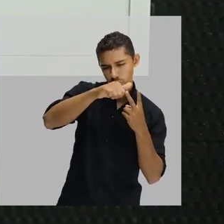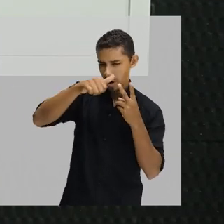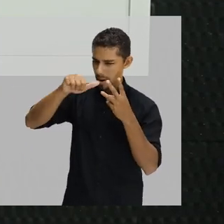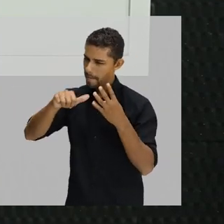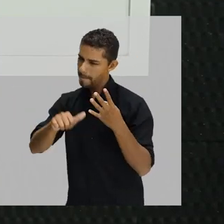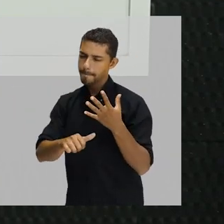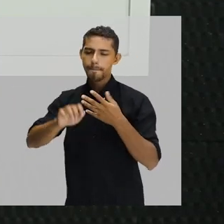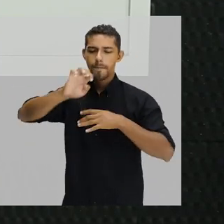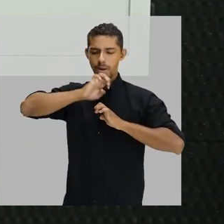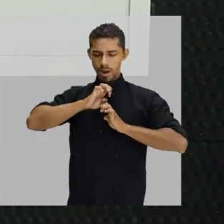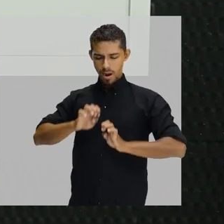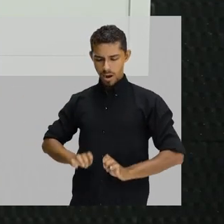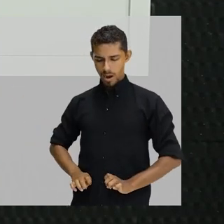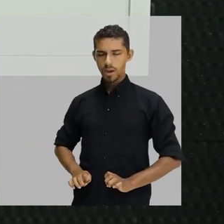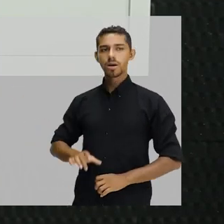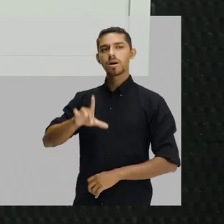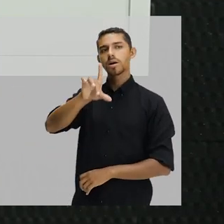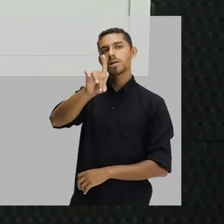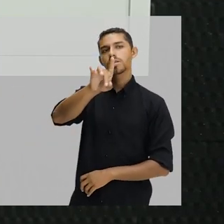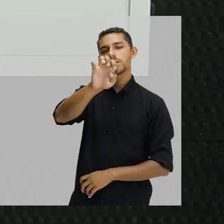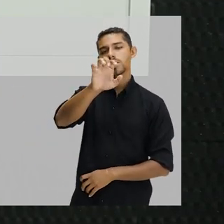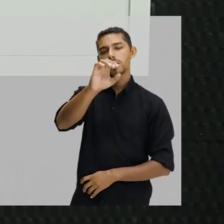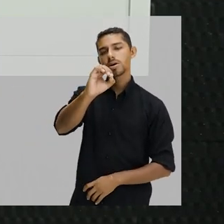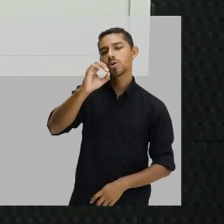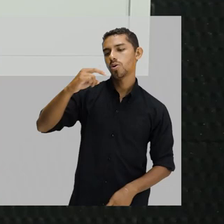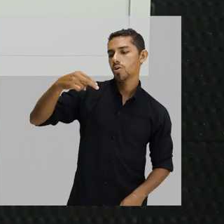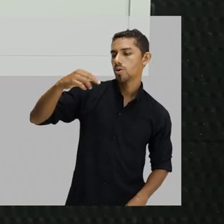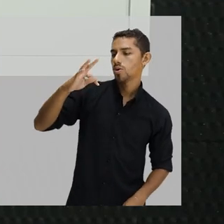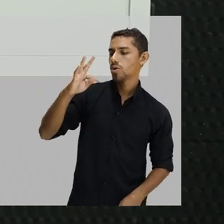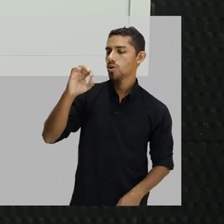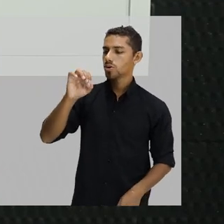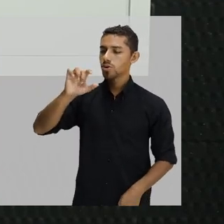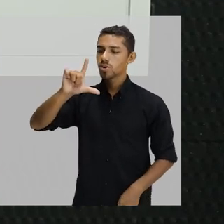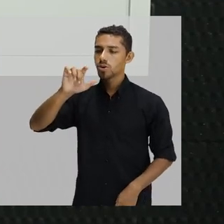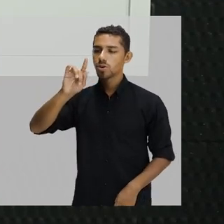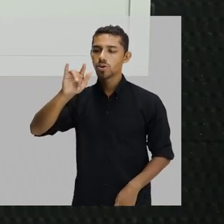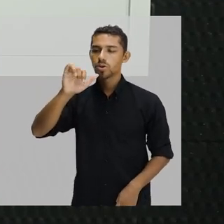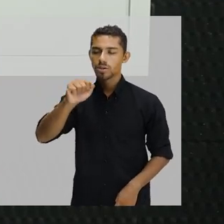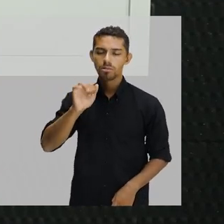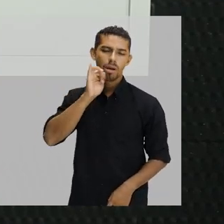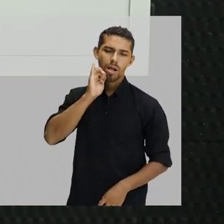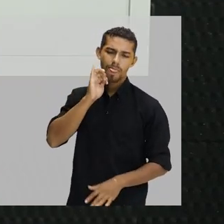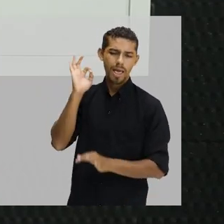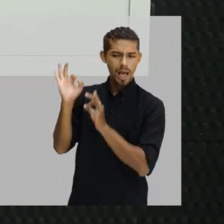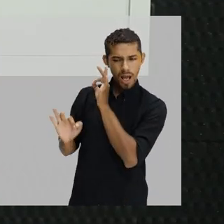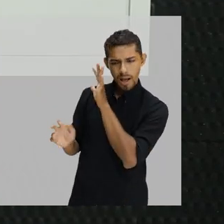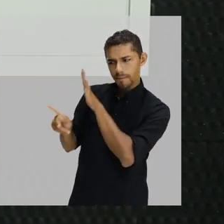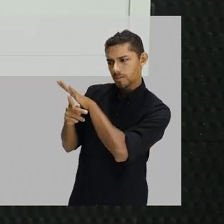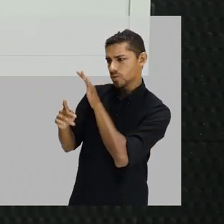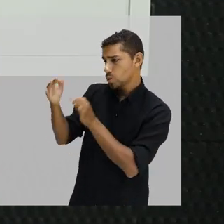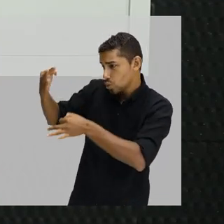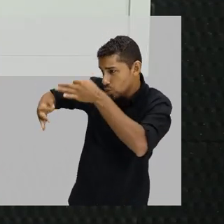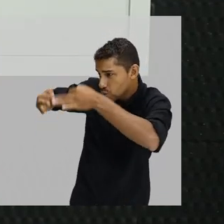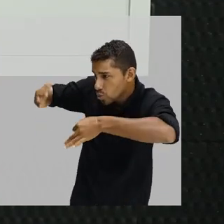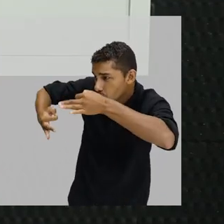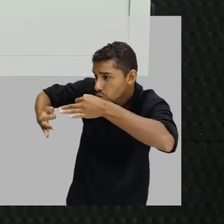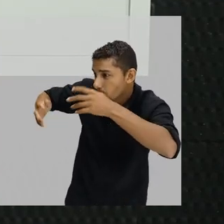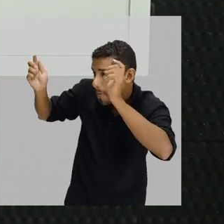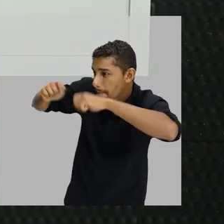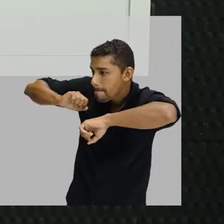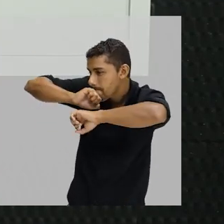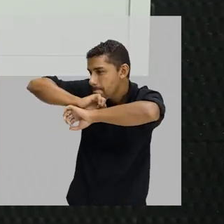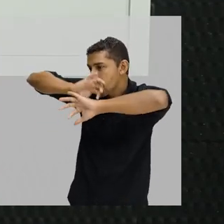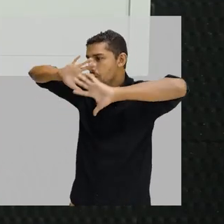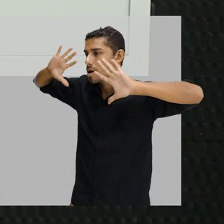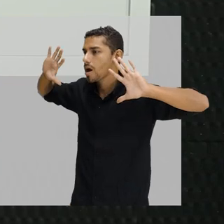a ética chamada deontologia, que em que a base é o dever, em que a justiça ela seria mais